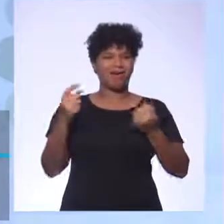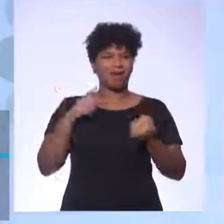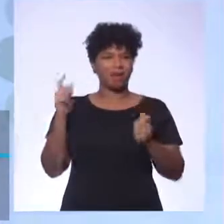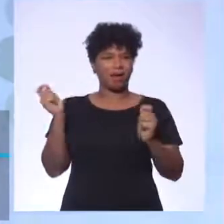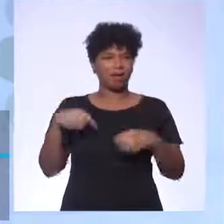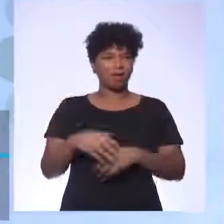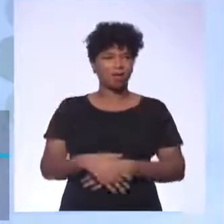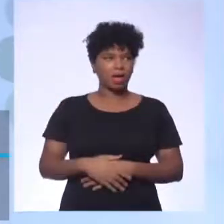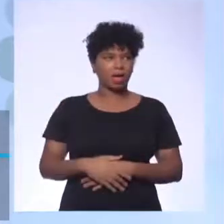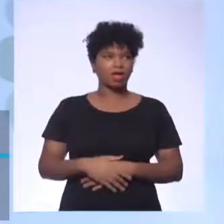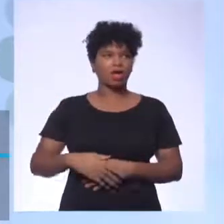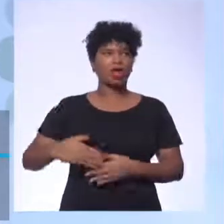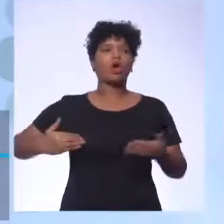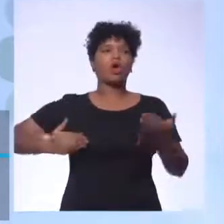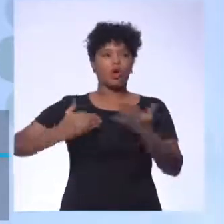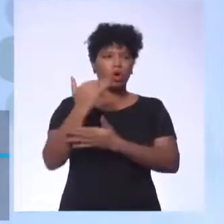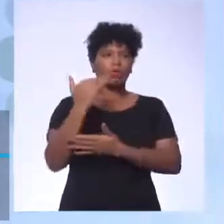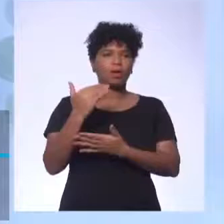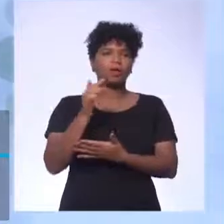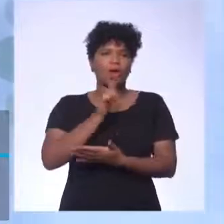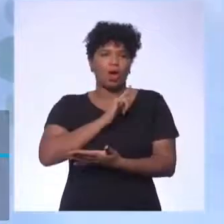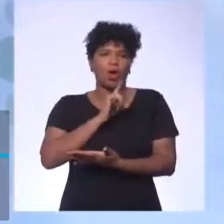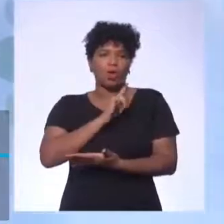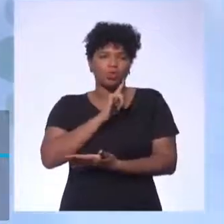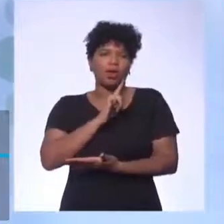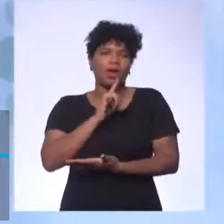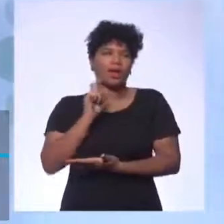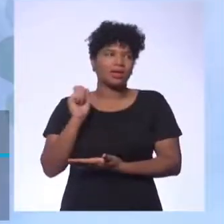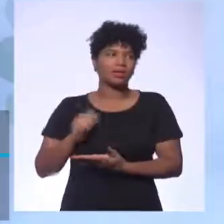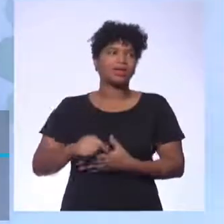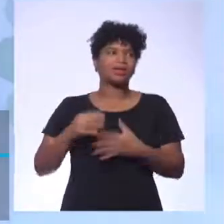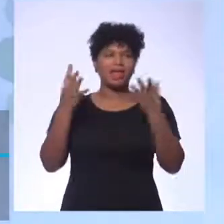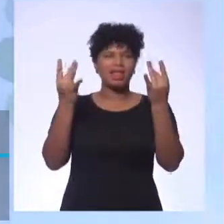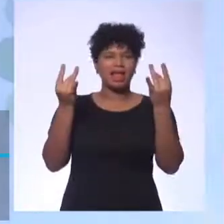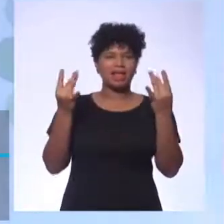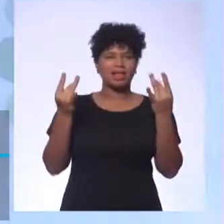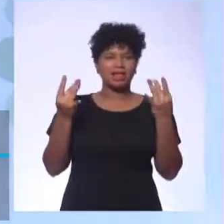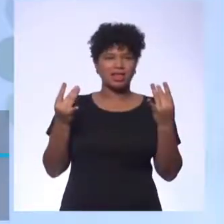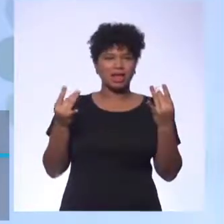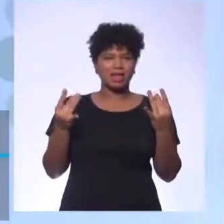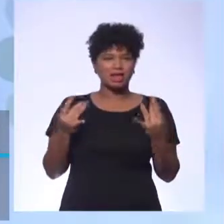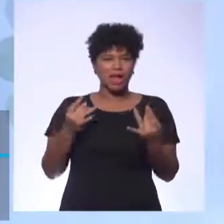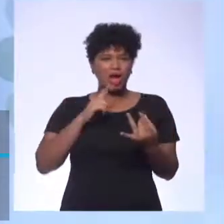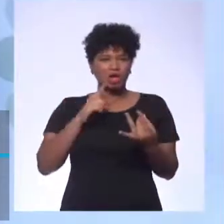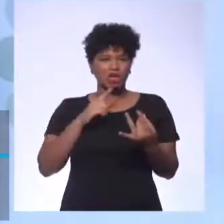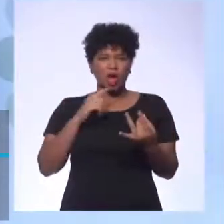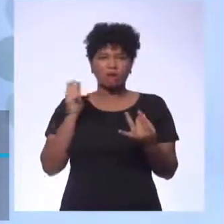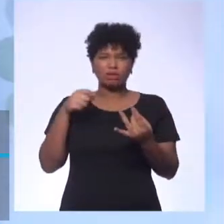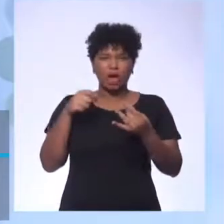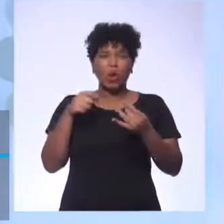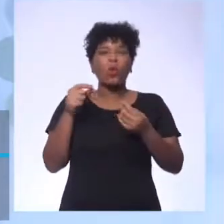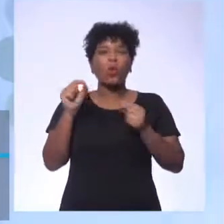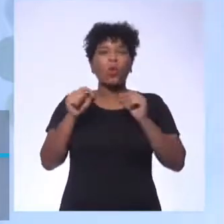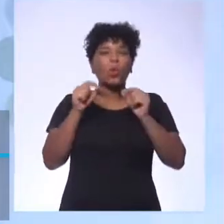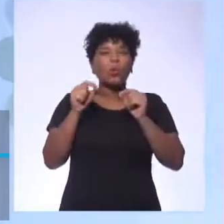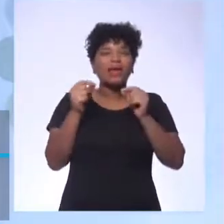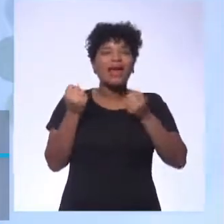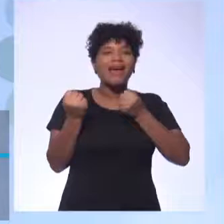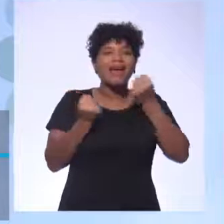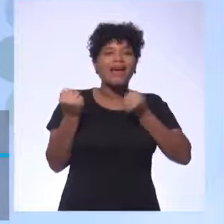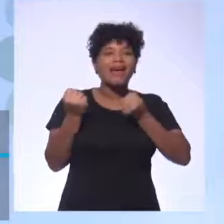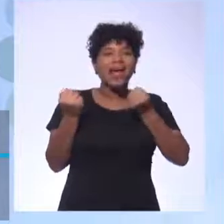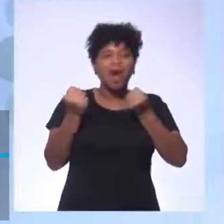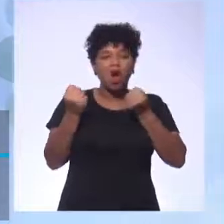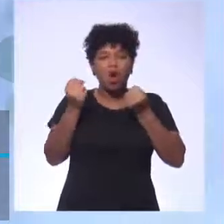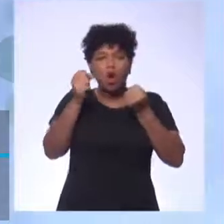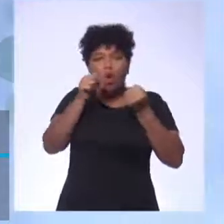combustíveis, e a combustão sempre vai gerar, né, um resíduo, e esse resíduo normalmente vai poluir aí o ambiente. Então a gente sempre